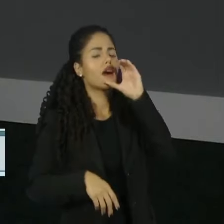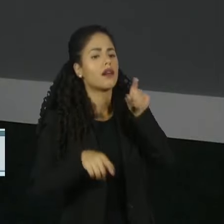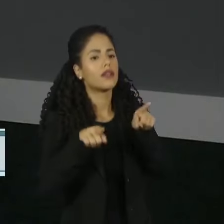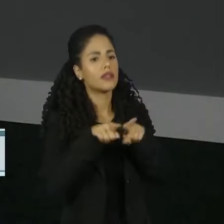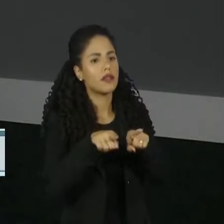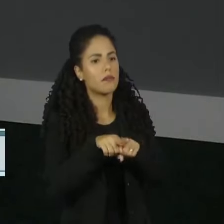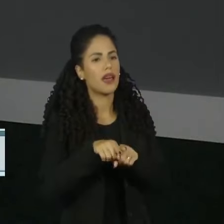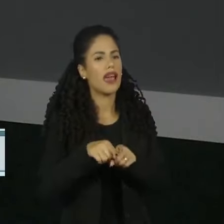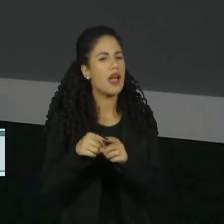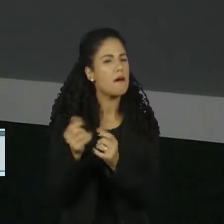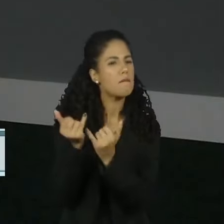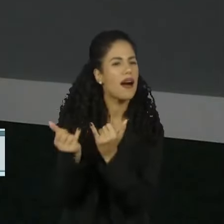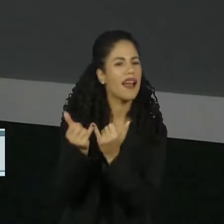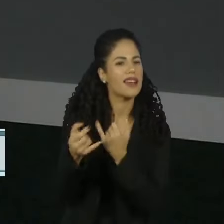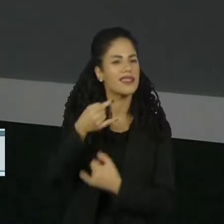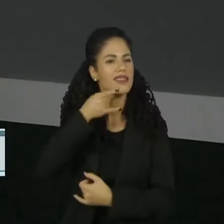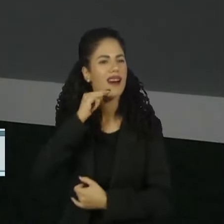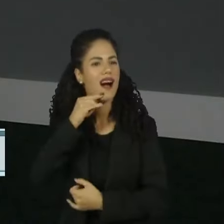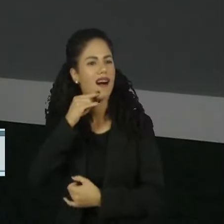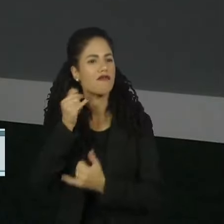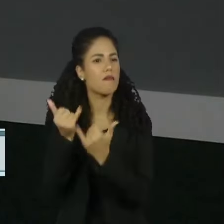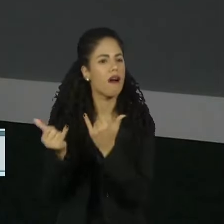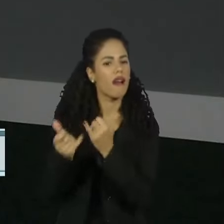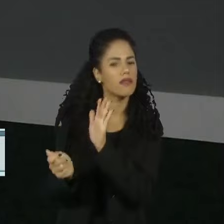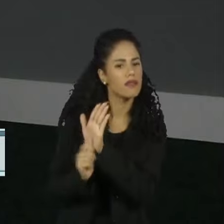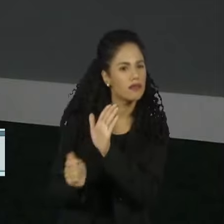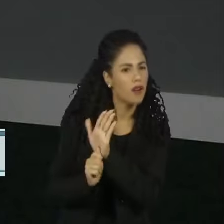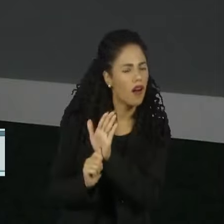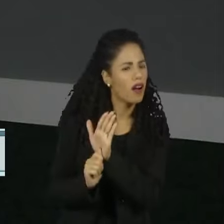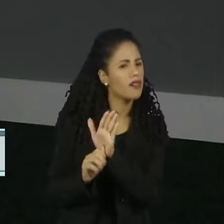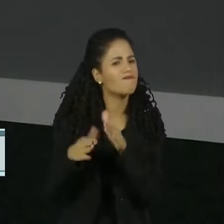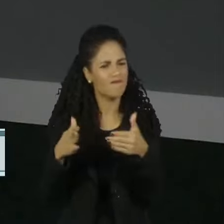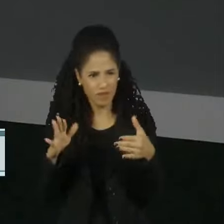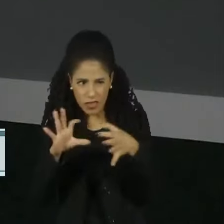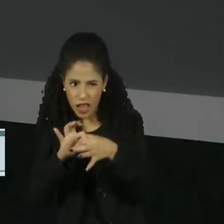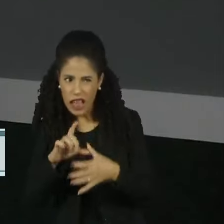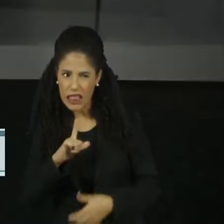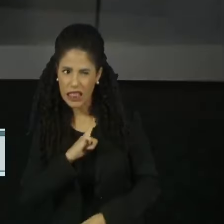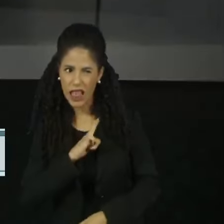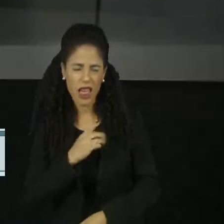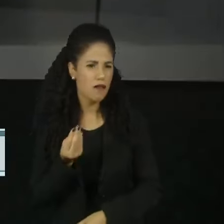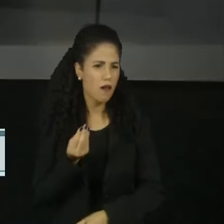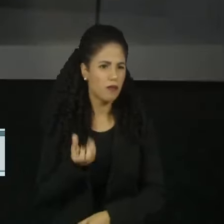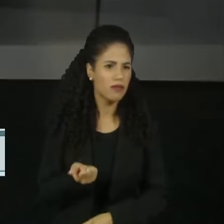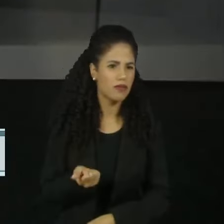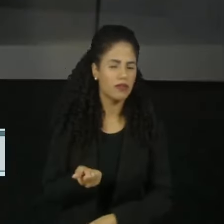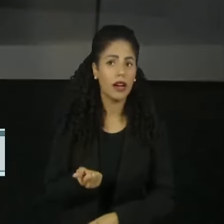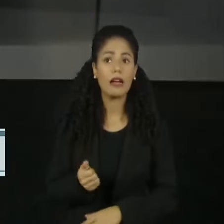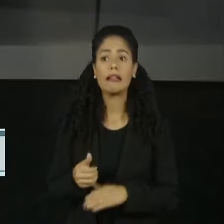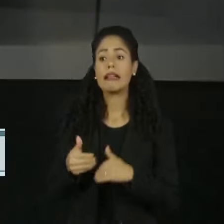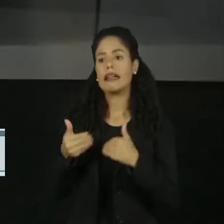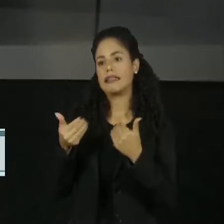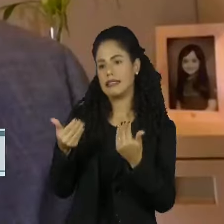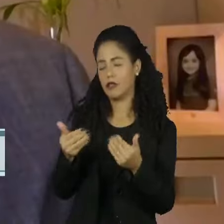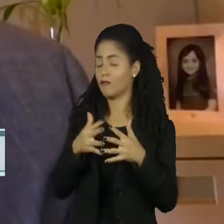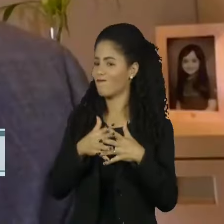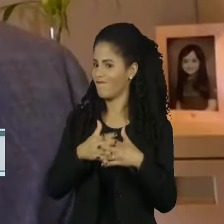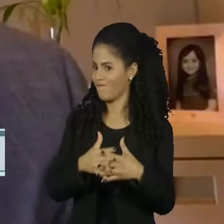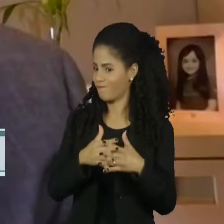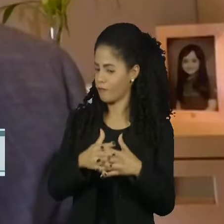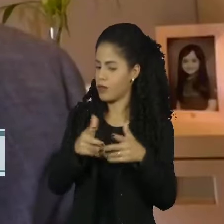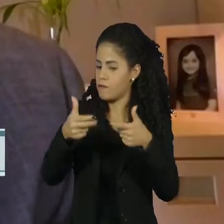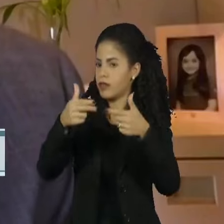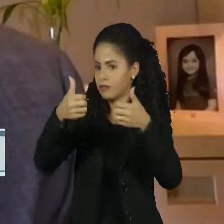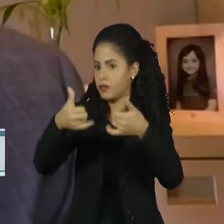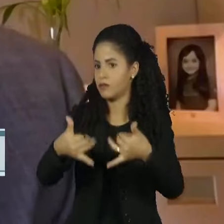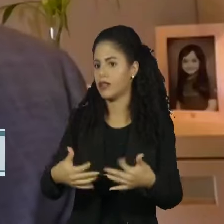de álcool e outras drogas. Qual é a relação entre um e outro? Provavelmente é uma relação complexa, deve ter